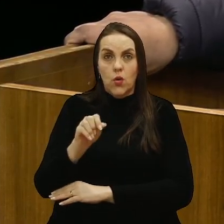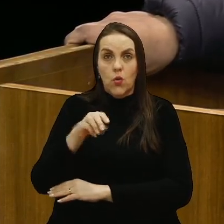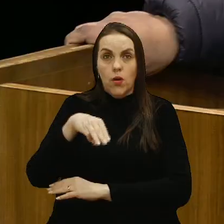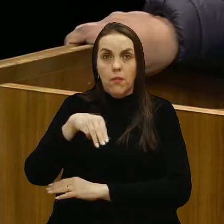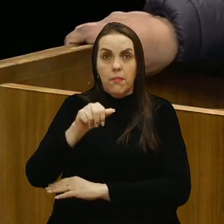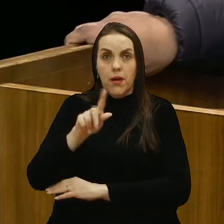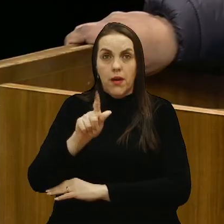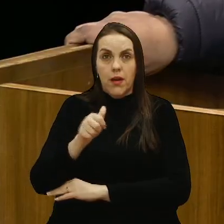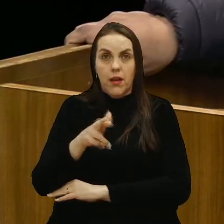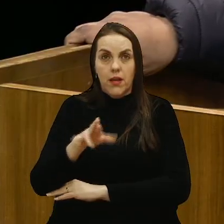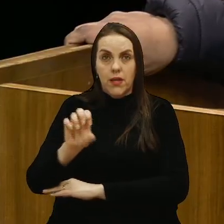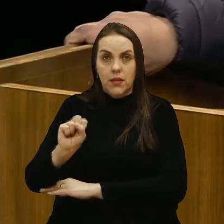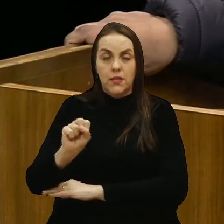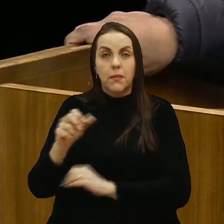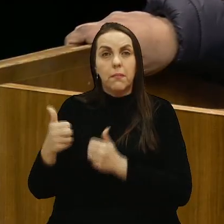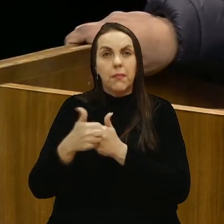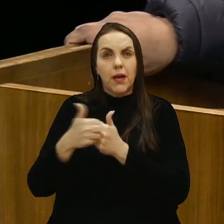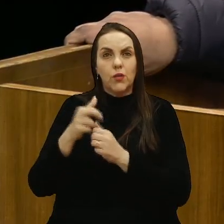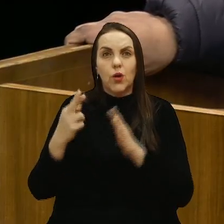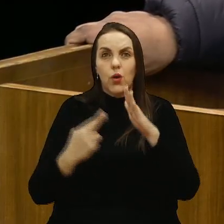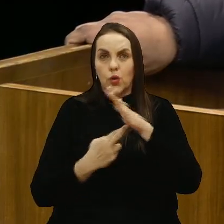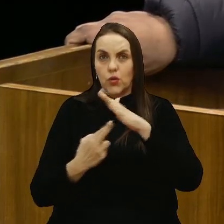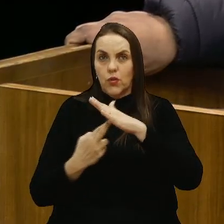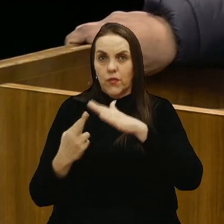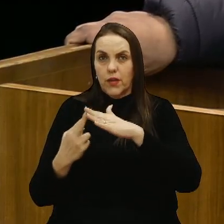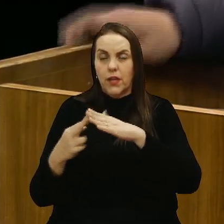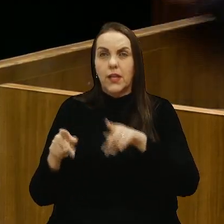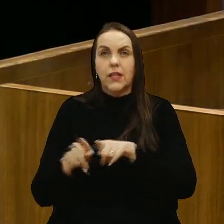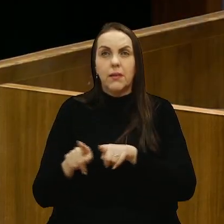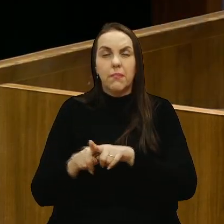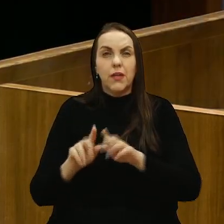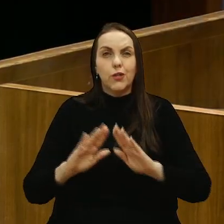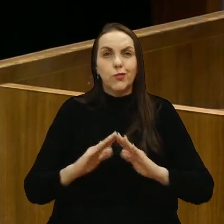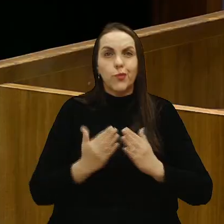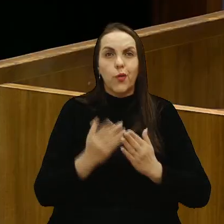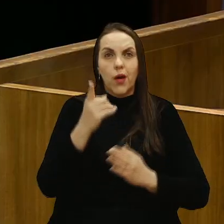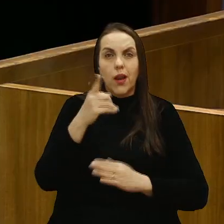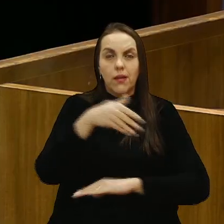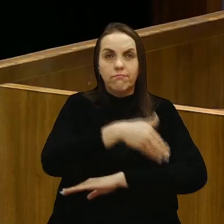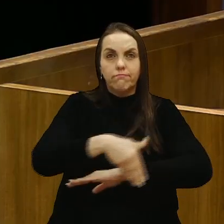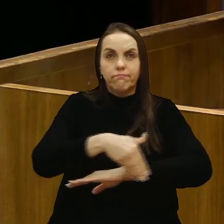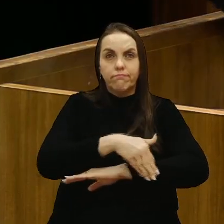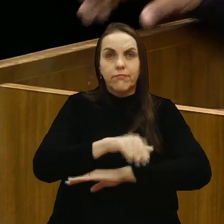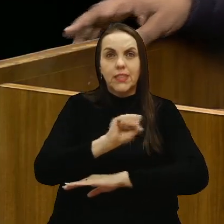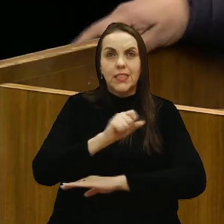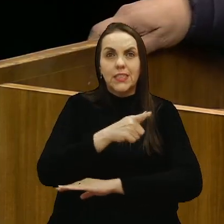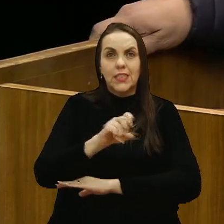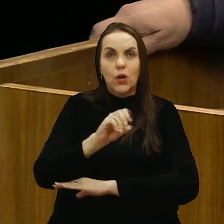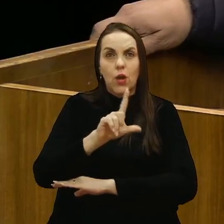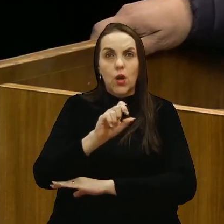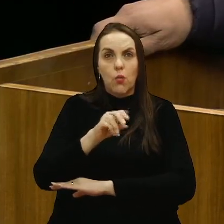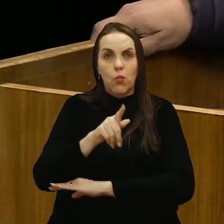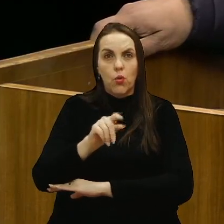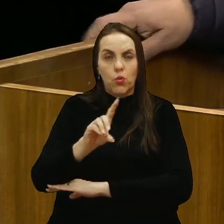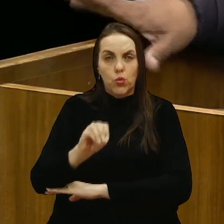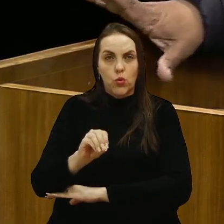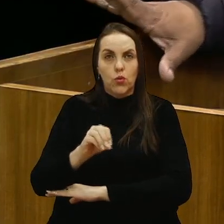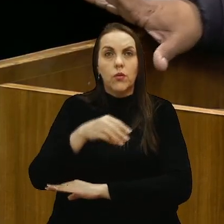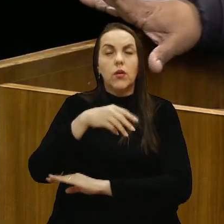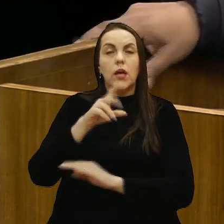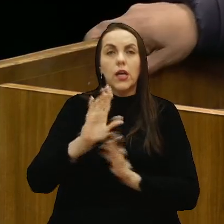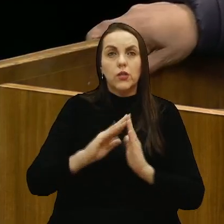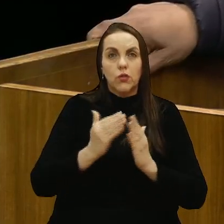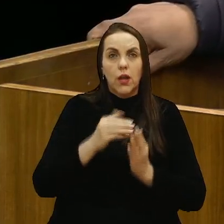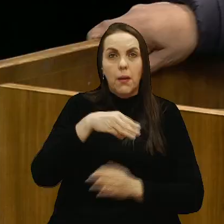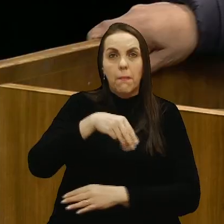da rodoviária, e a escola aqui na Avenida São Leopoldo, a Maria Luísa Rosa. Então, nós